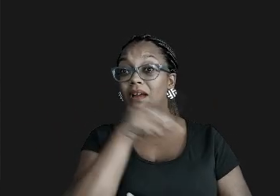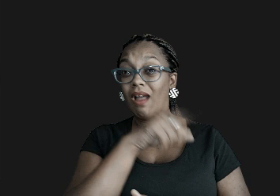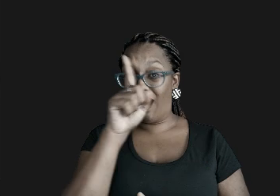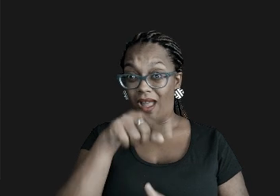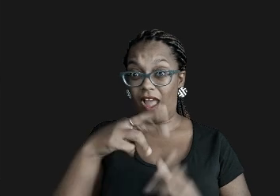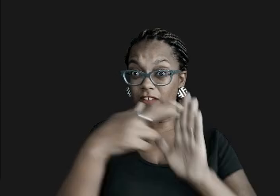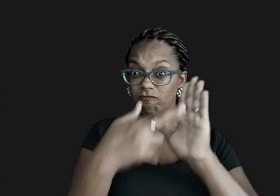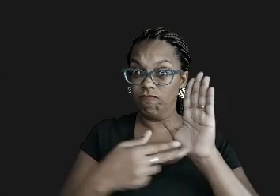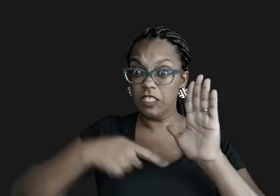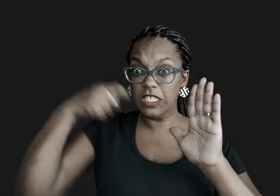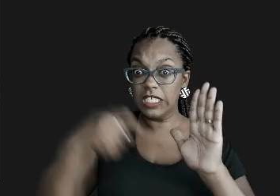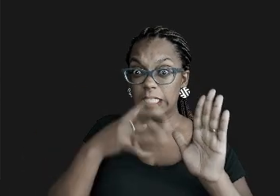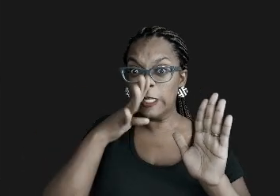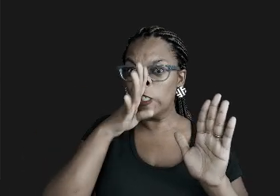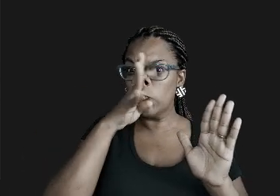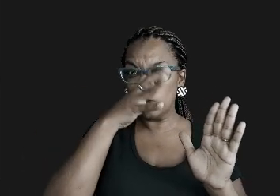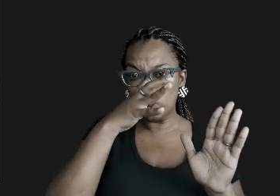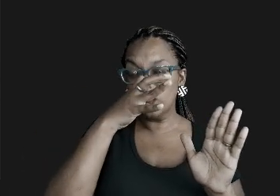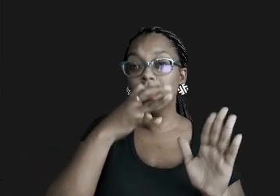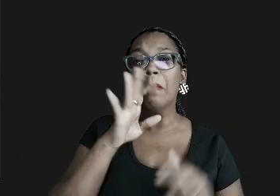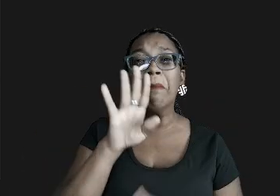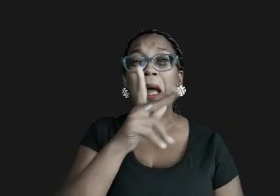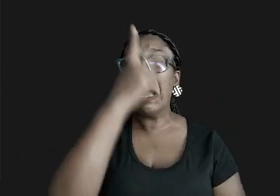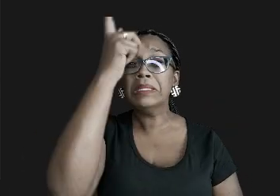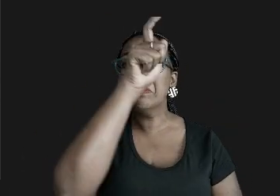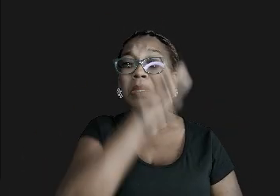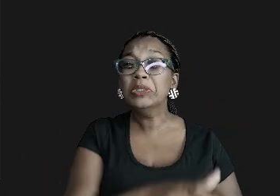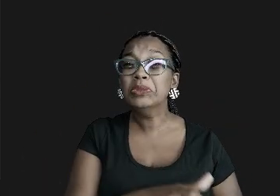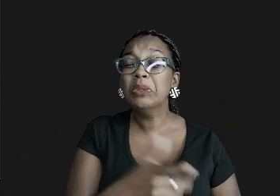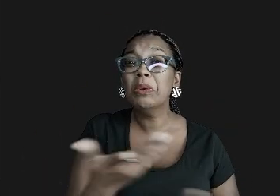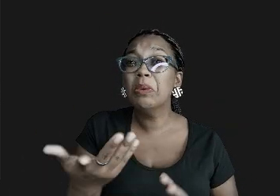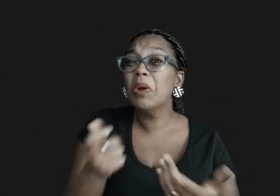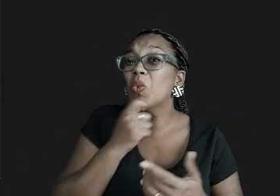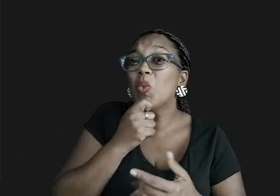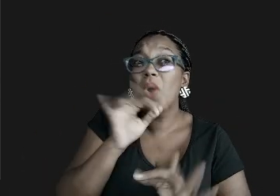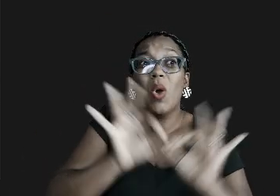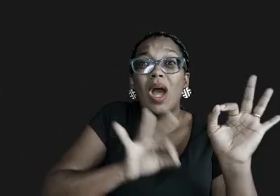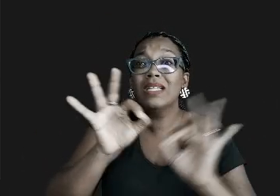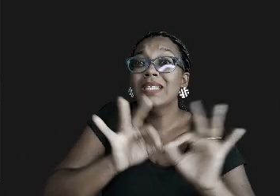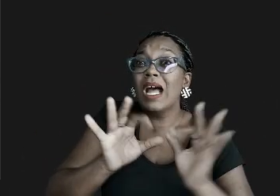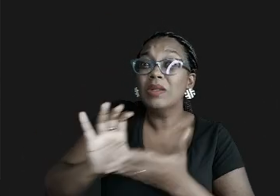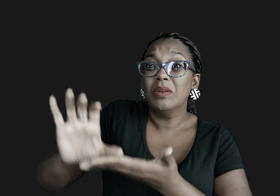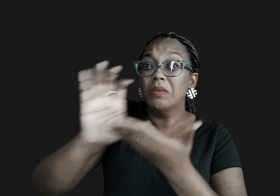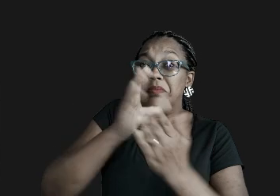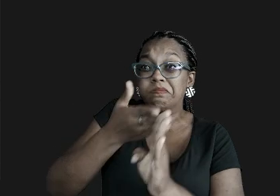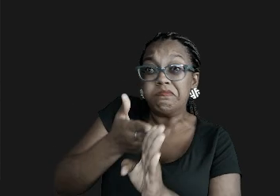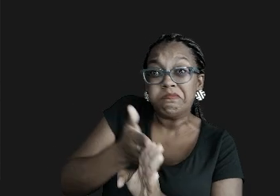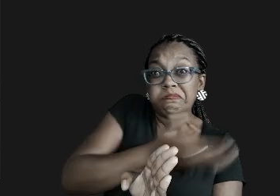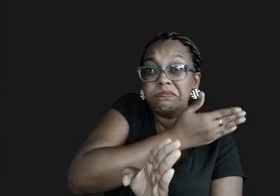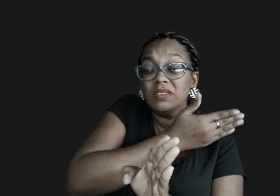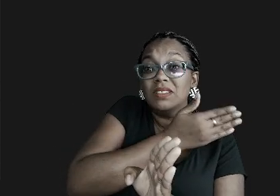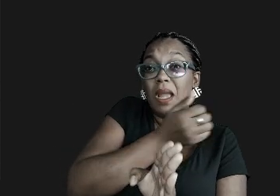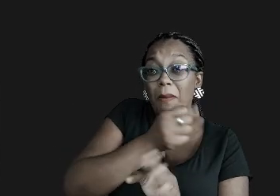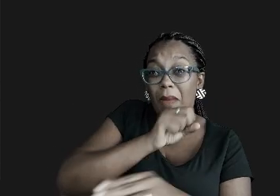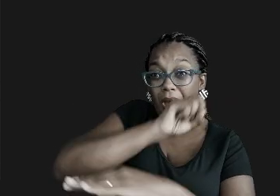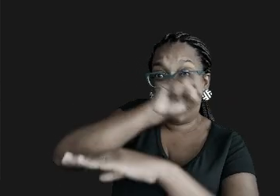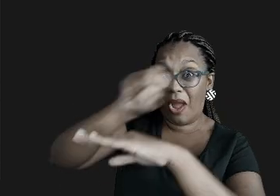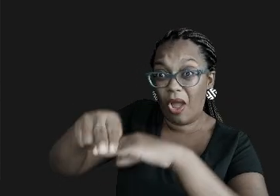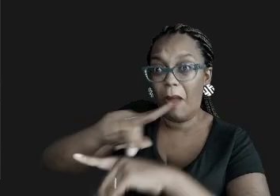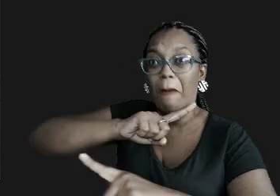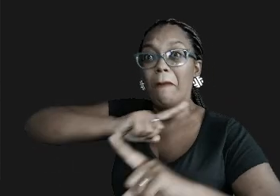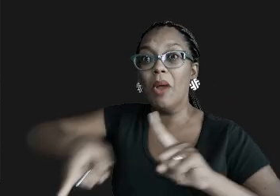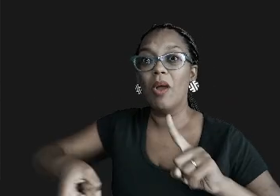uma sanção Severa mas inabilitar uma pessoa do mercado não organizado do mercado Marginal para ingressar no